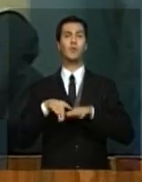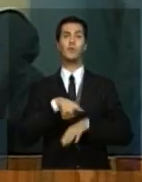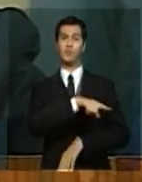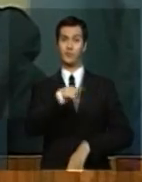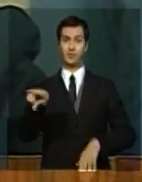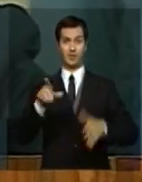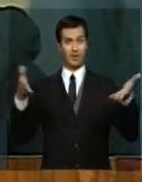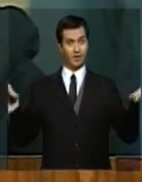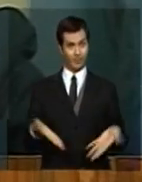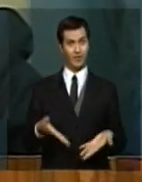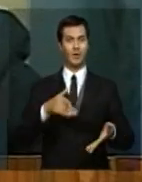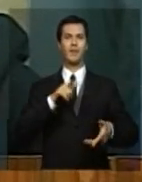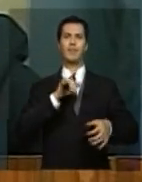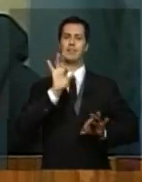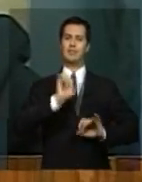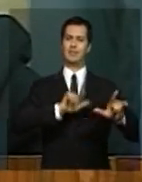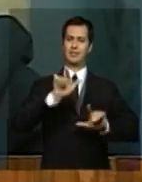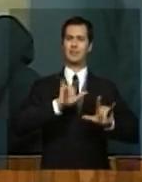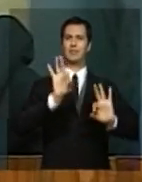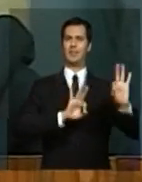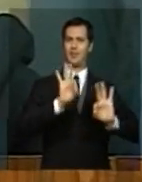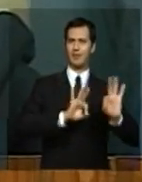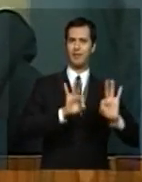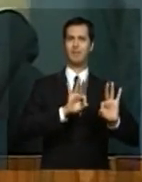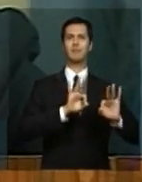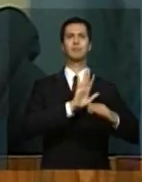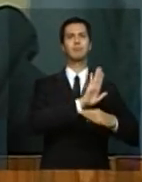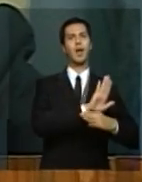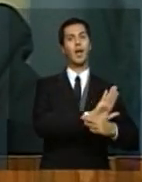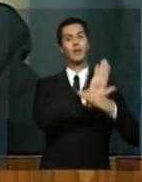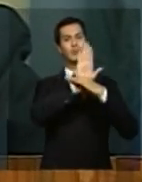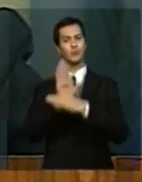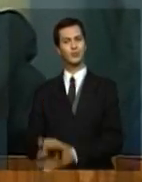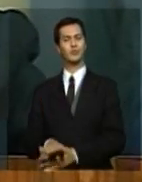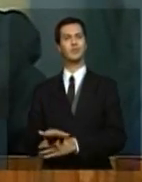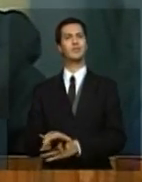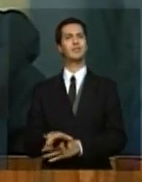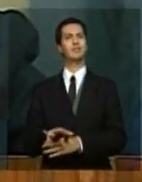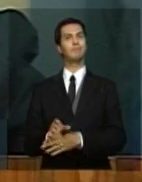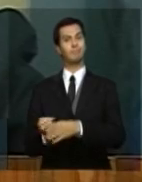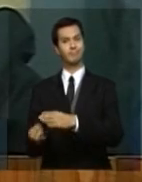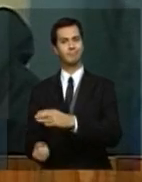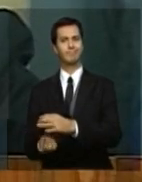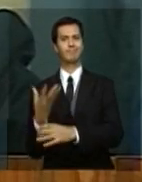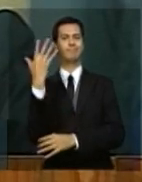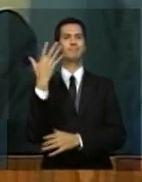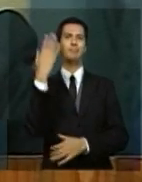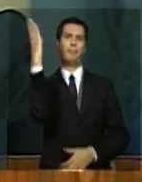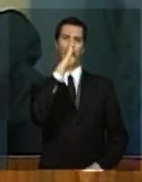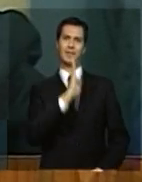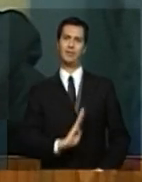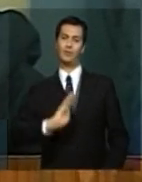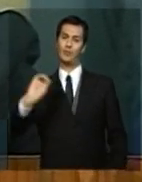contribuíram imensamente para que este Novo Brasil